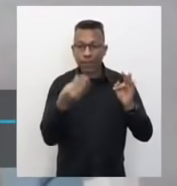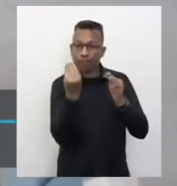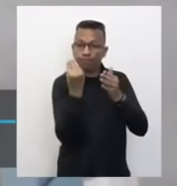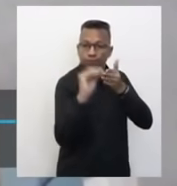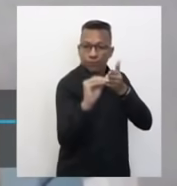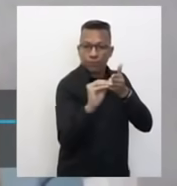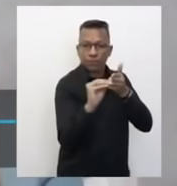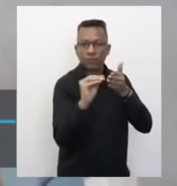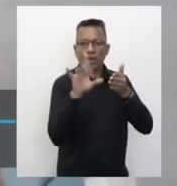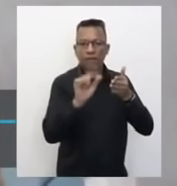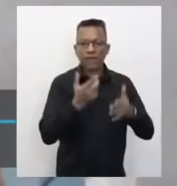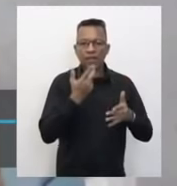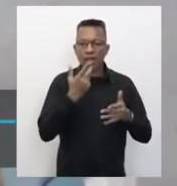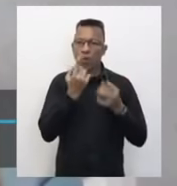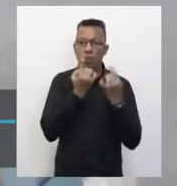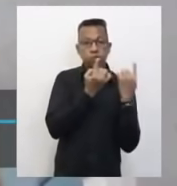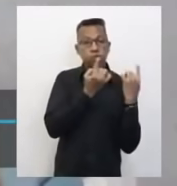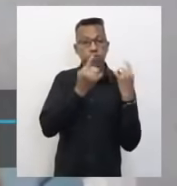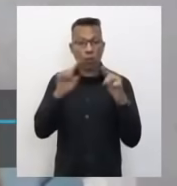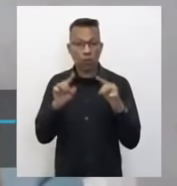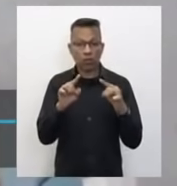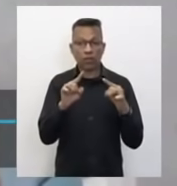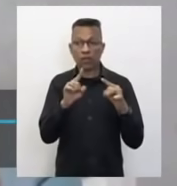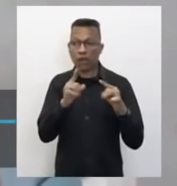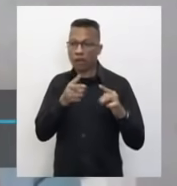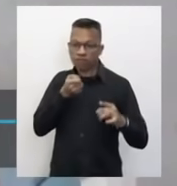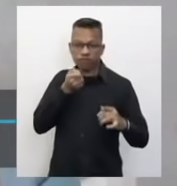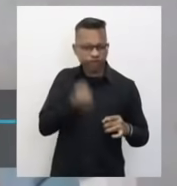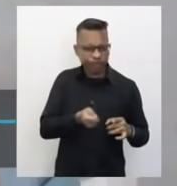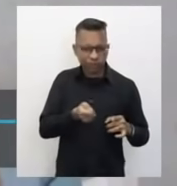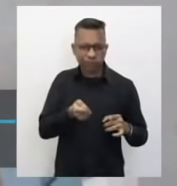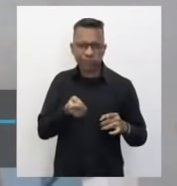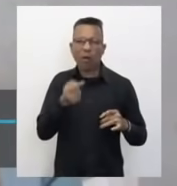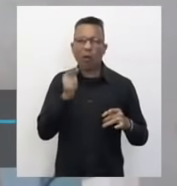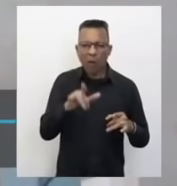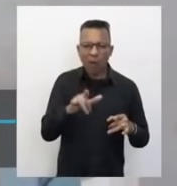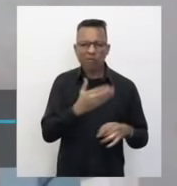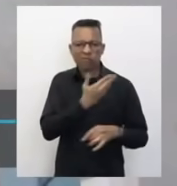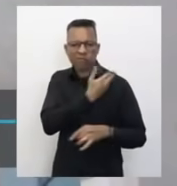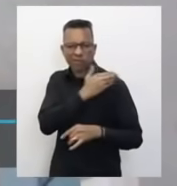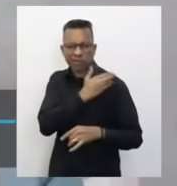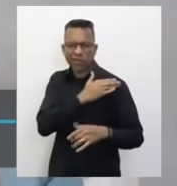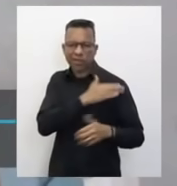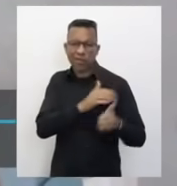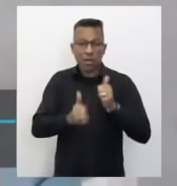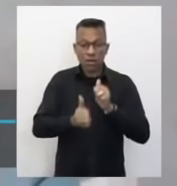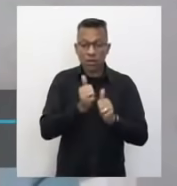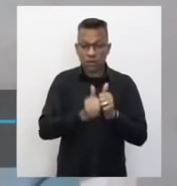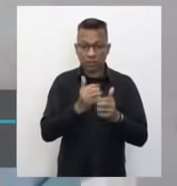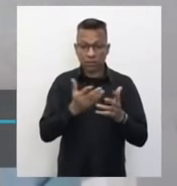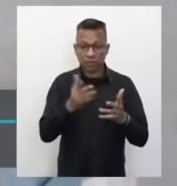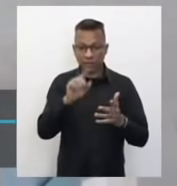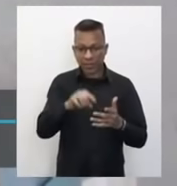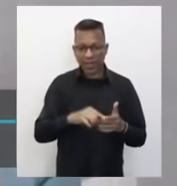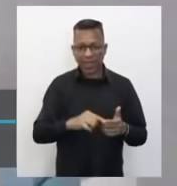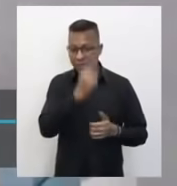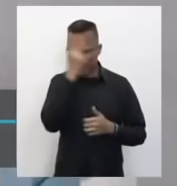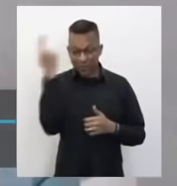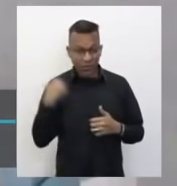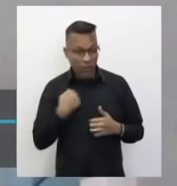falando mal, num tom abusivo, num tom preconceituoso de um outro time de futebol, e as pessoas começaram